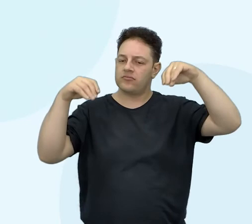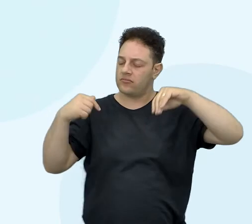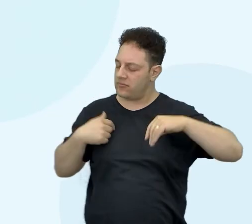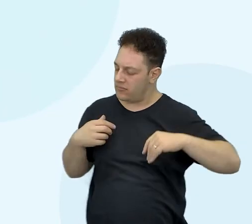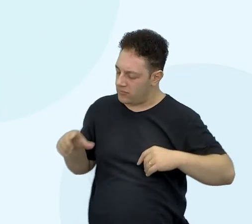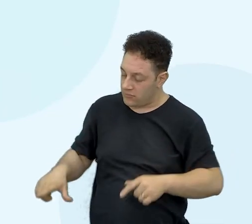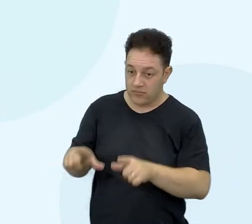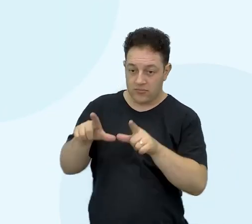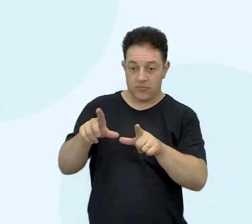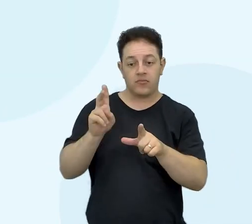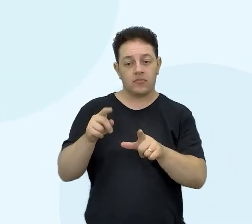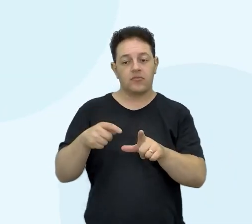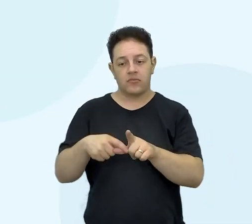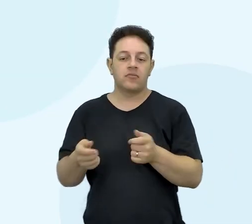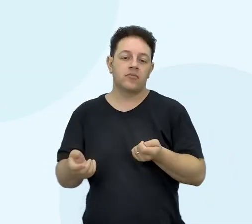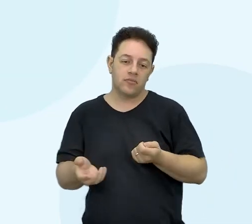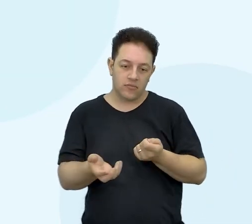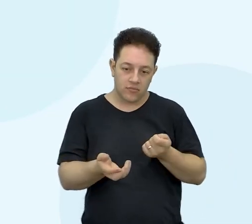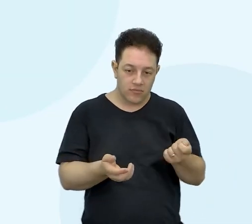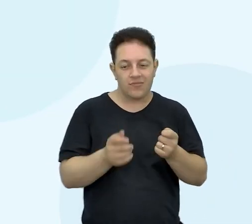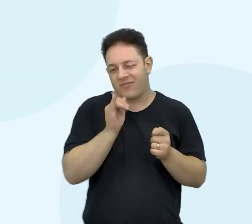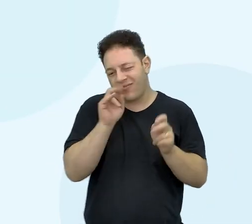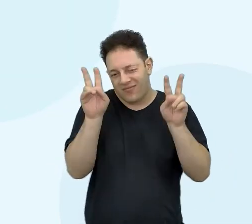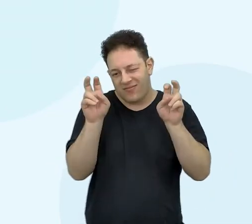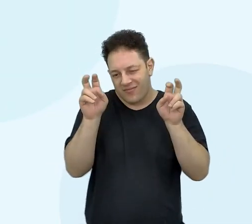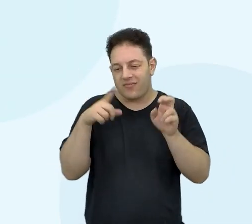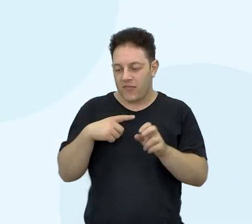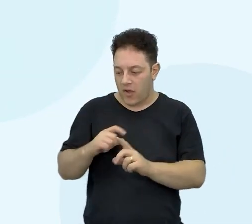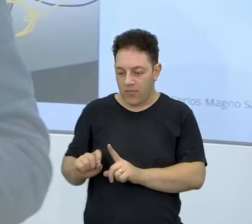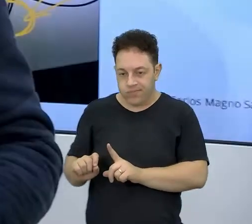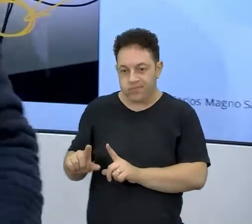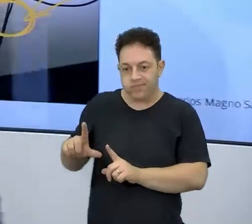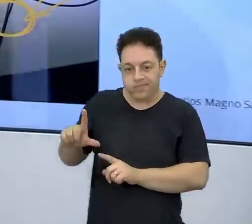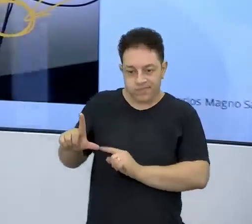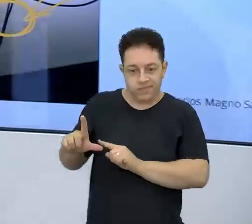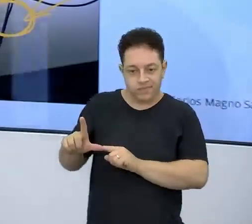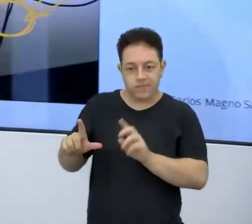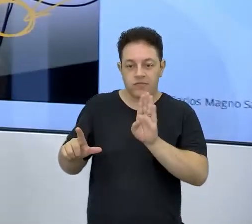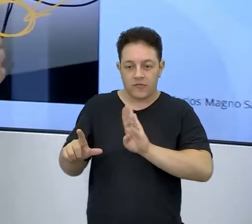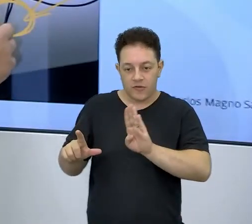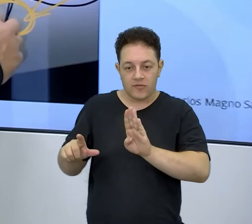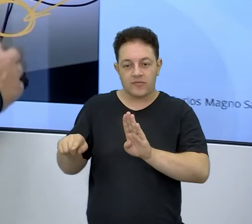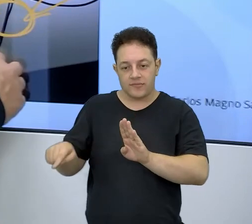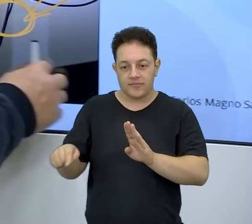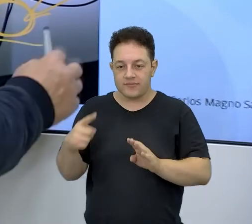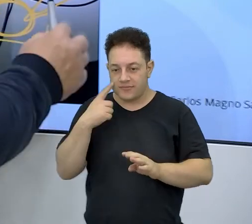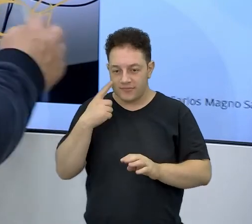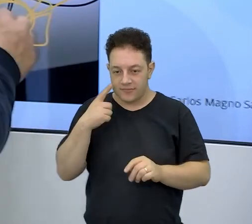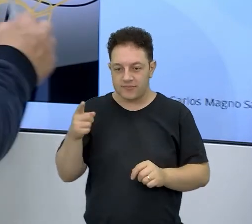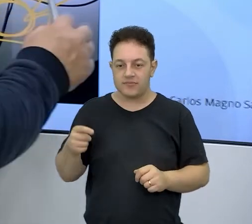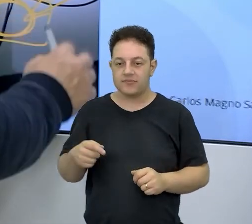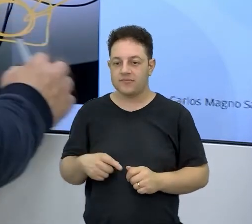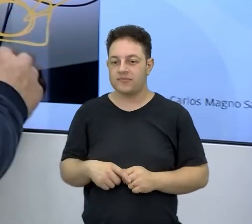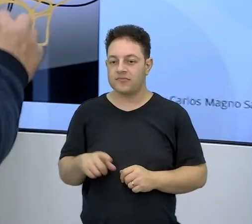esta carga, entre aspas, acumulada na minha bateria